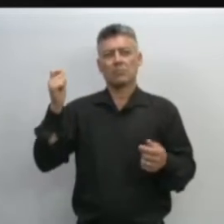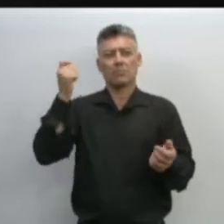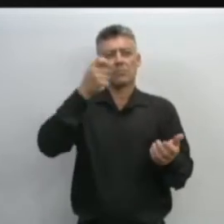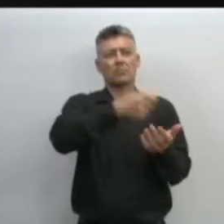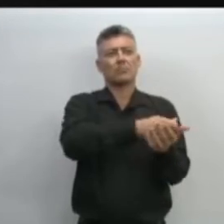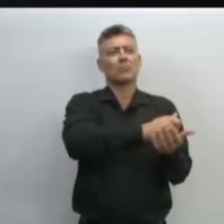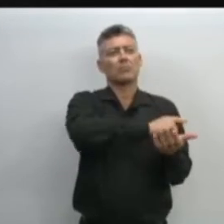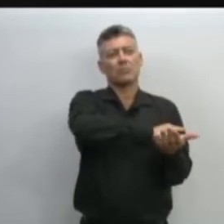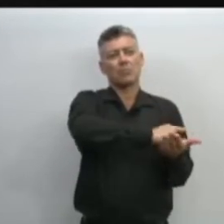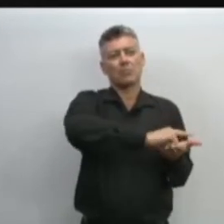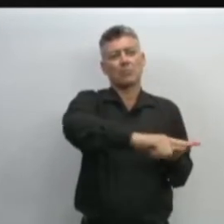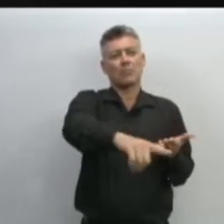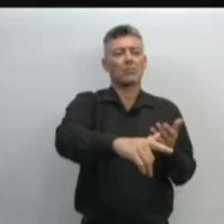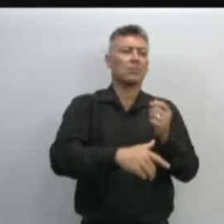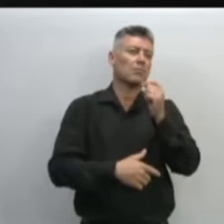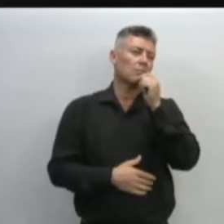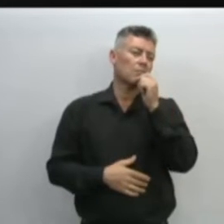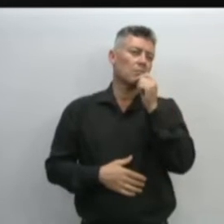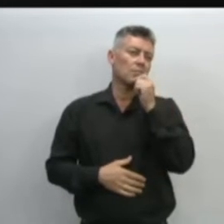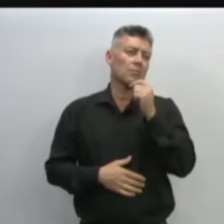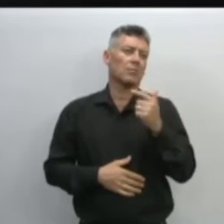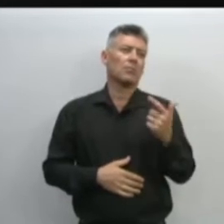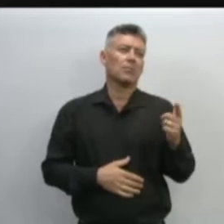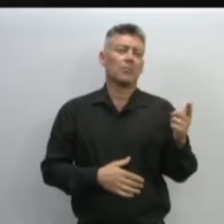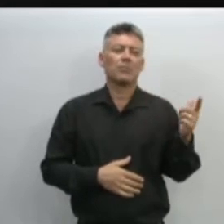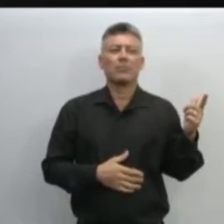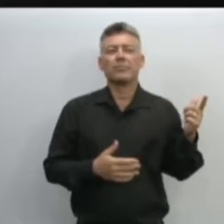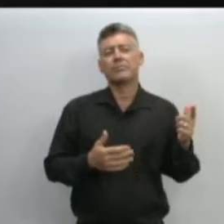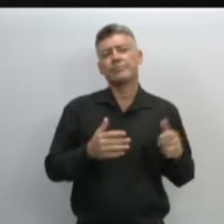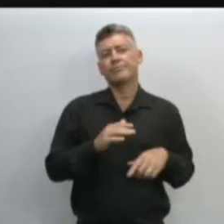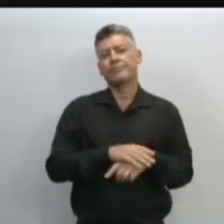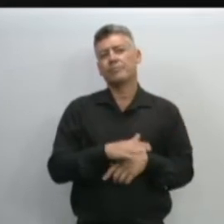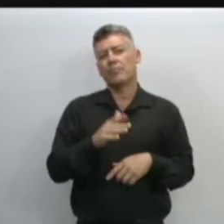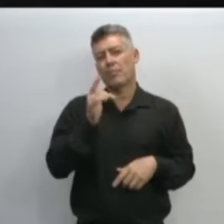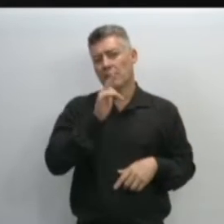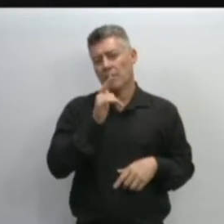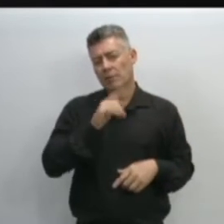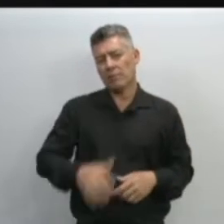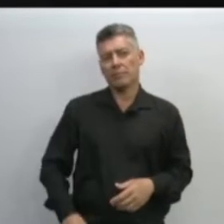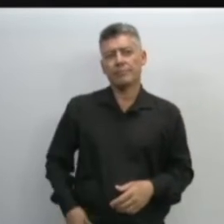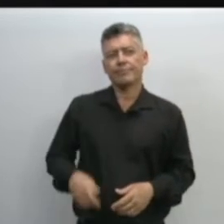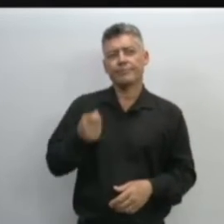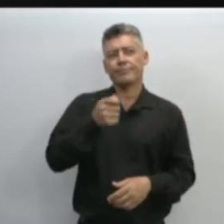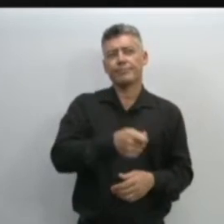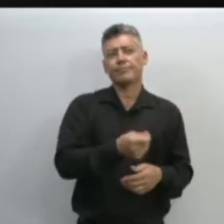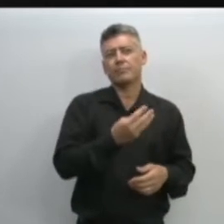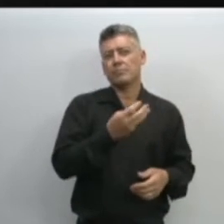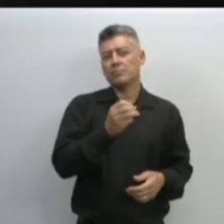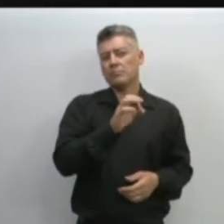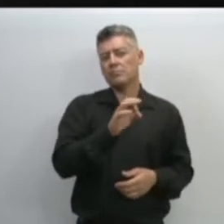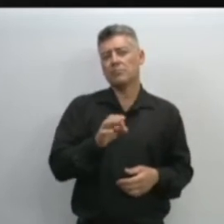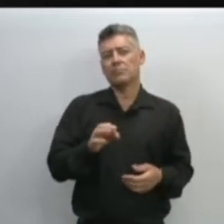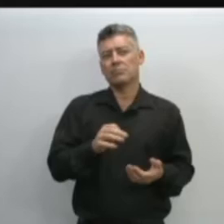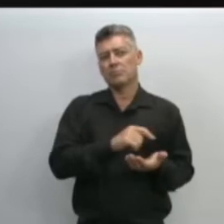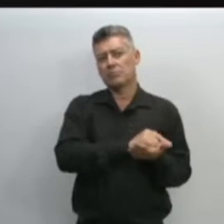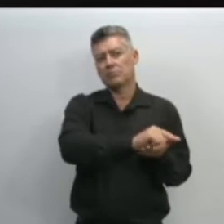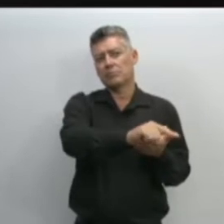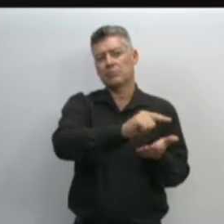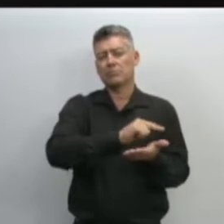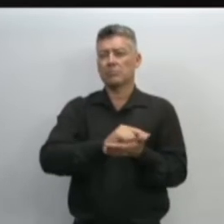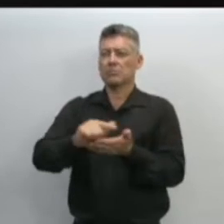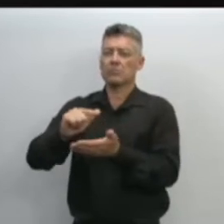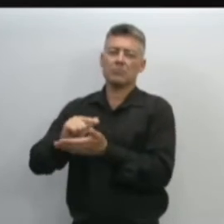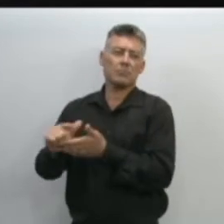Natal. Infelizmente, no máximo que ele gastou aí foi 30% de buraco.